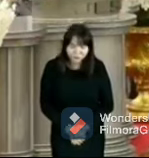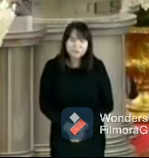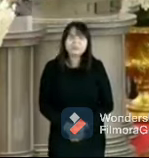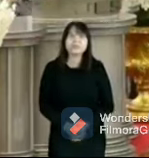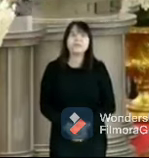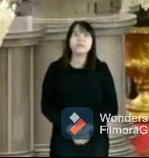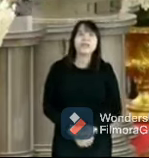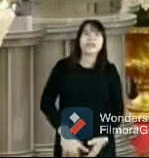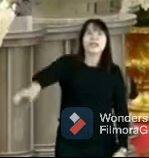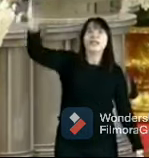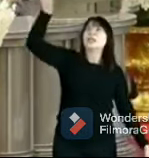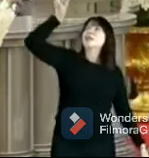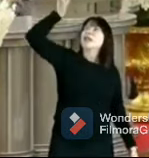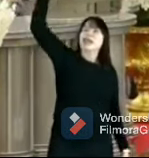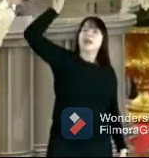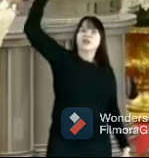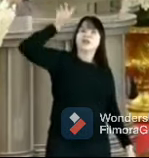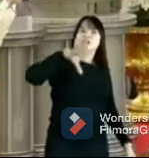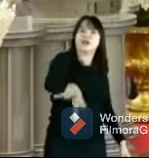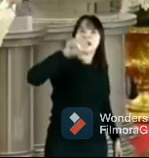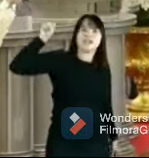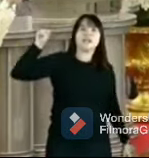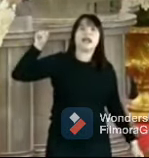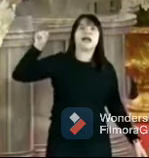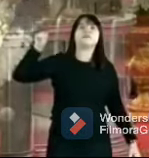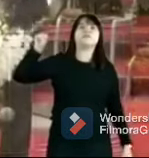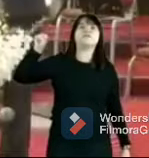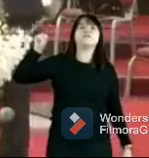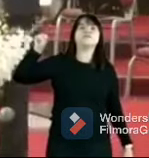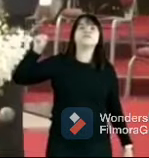eu vou tirar.